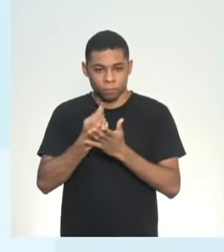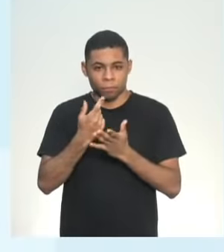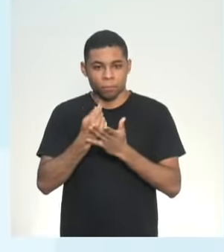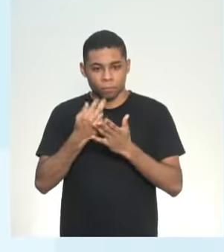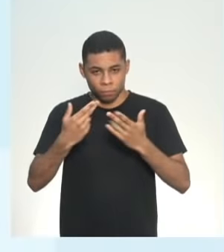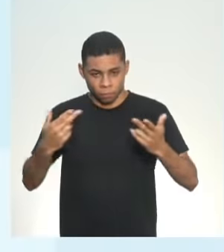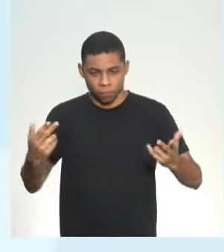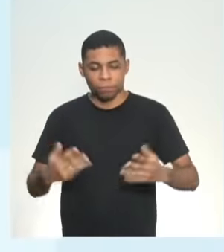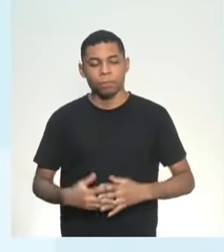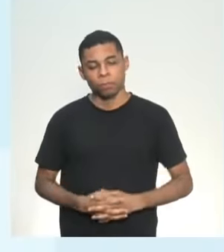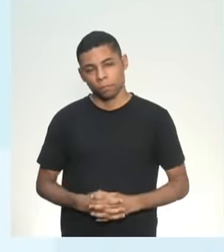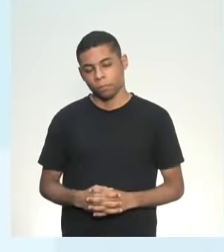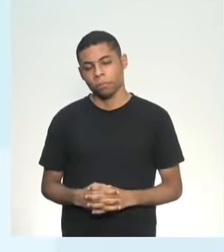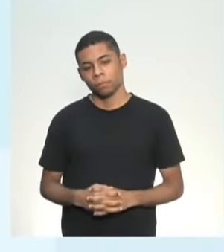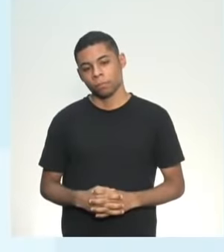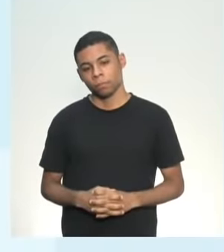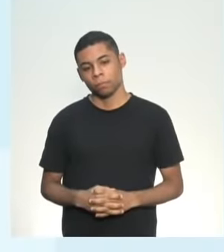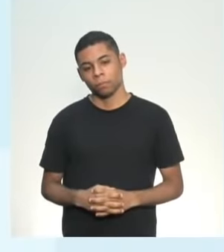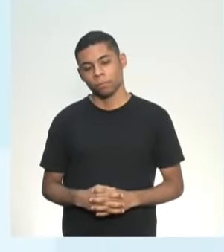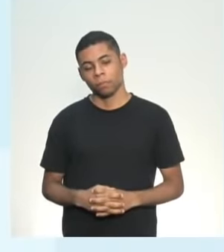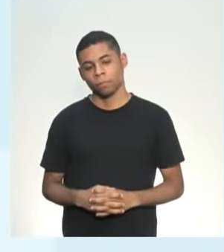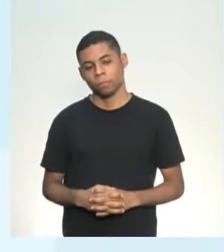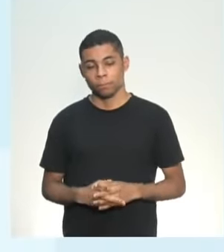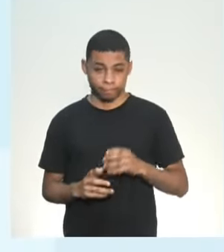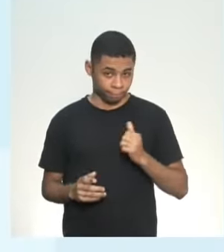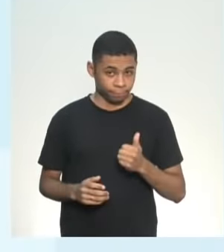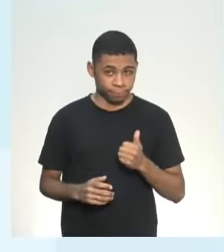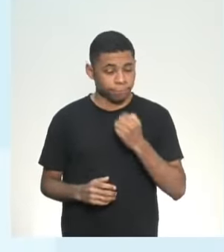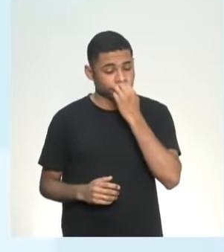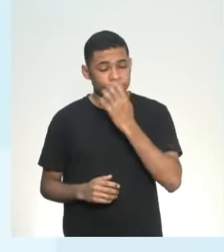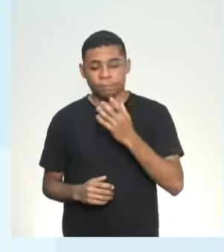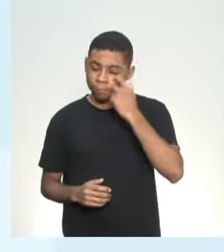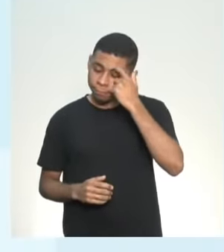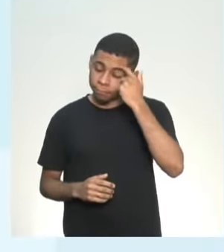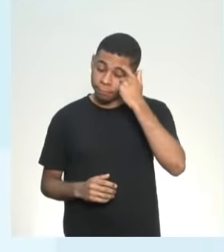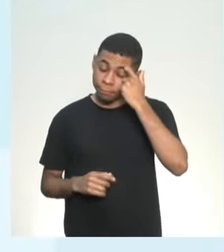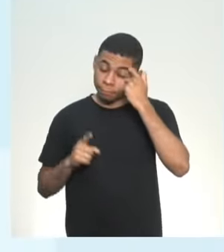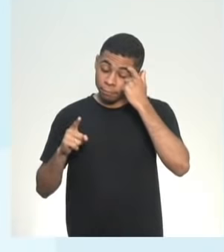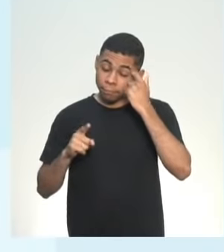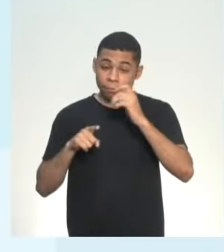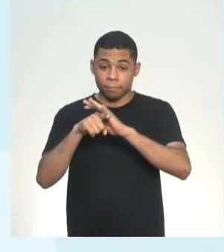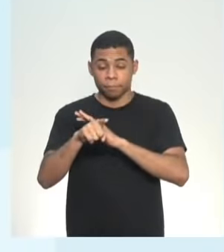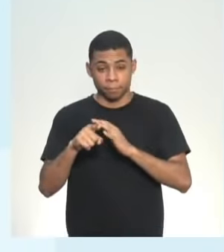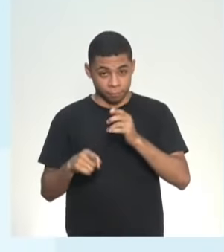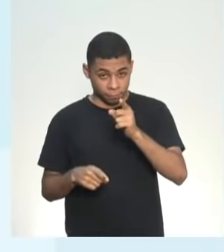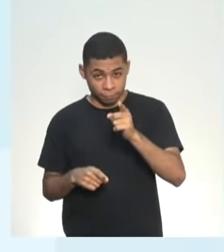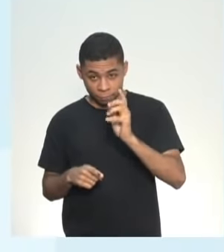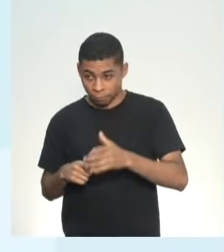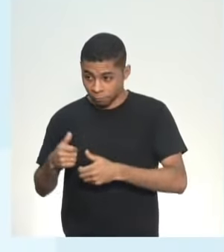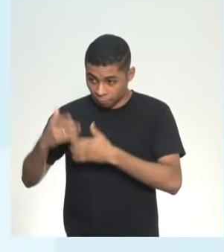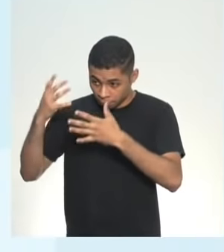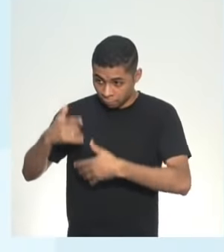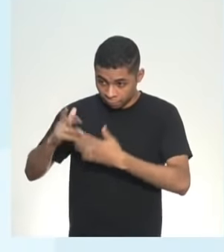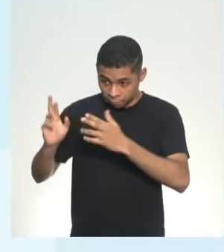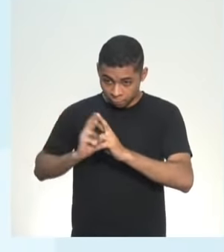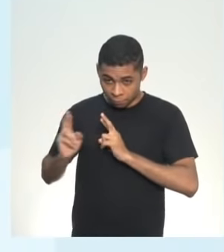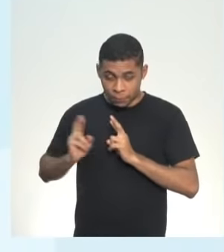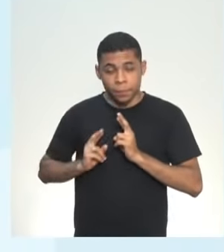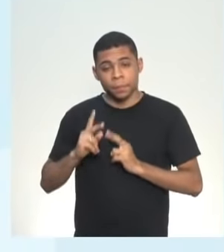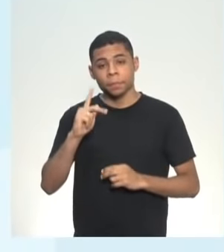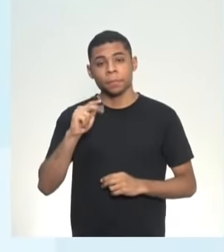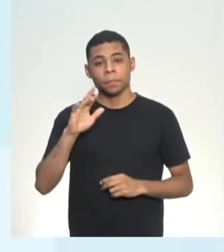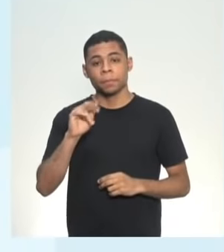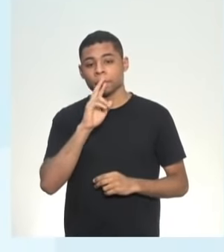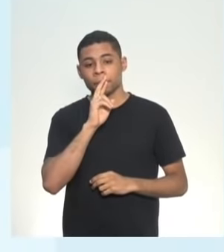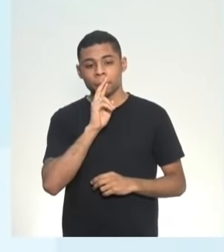sobre comprar coisas tudo bem então essa perguntinha você já tiver subindo aí aí você vai me falando a